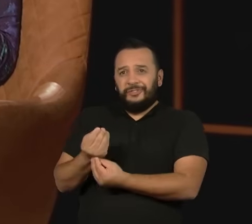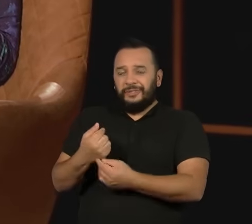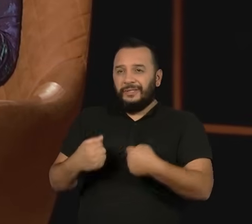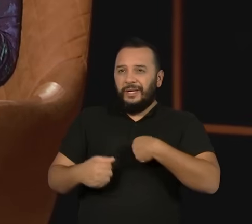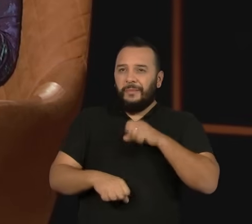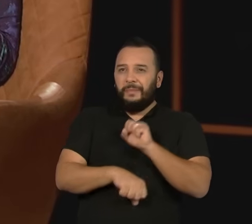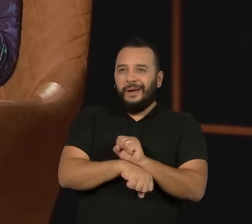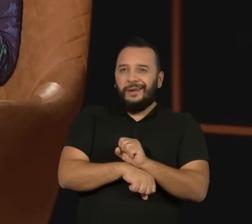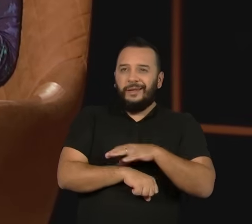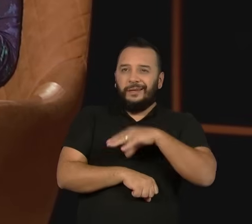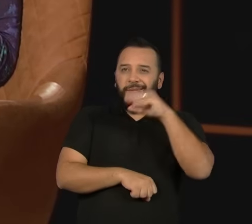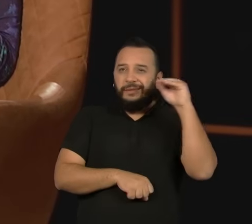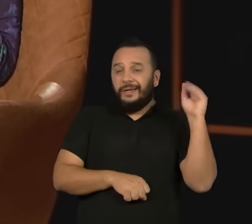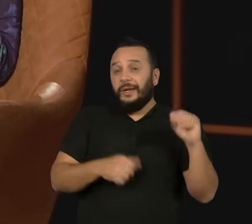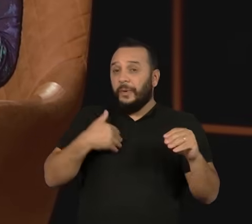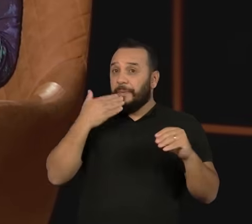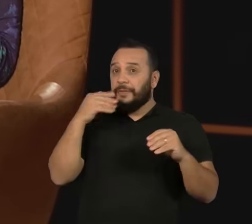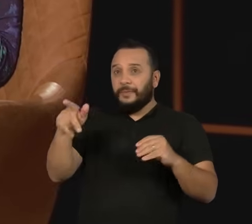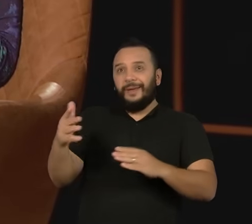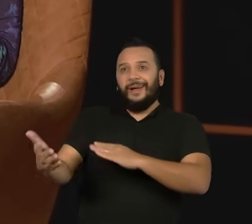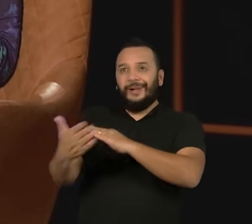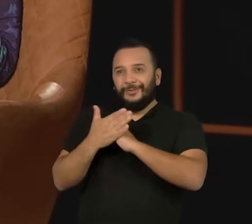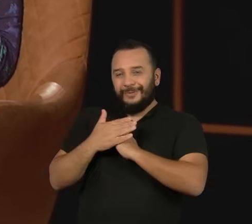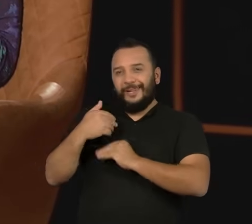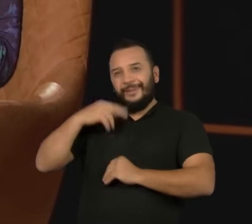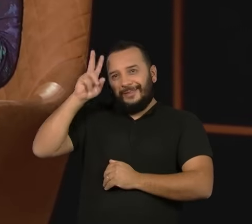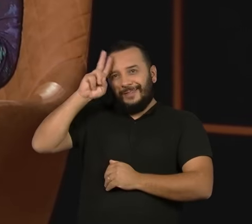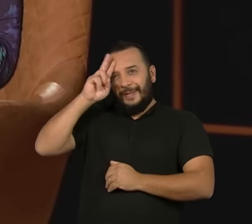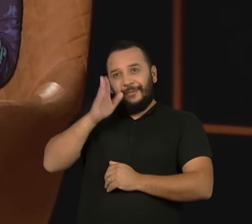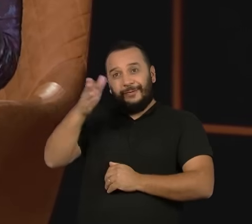parada há um tempo, eu pedi ajuda para ela. Eu lembro de ir na